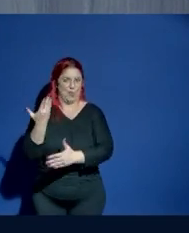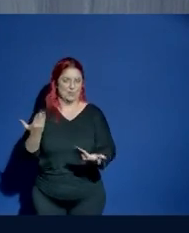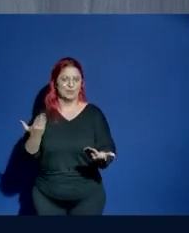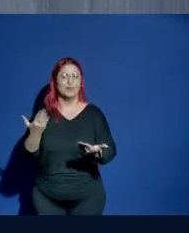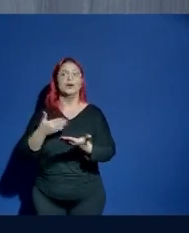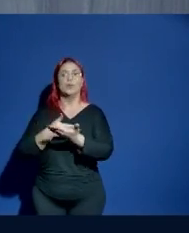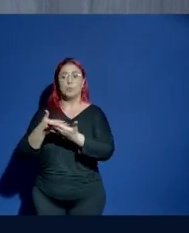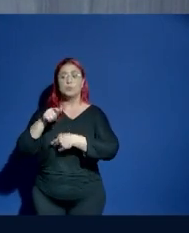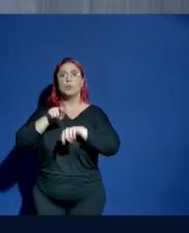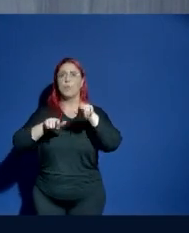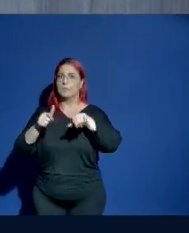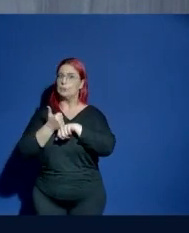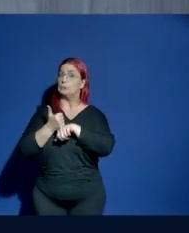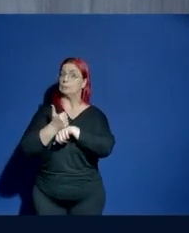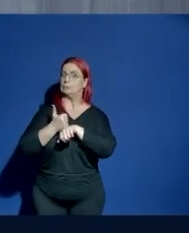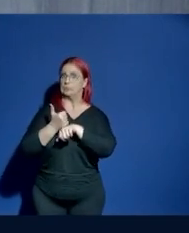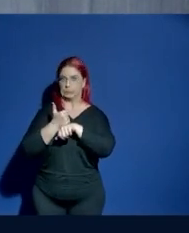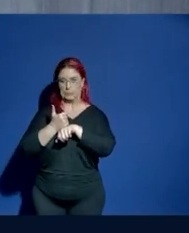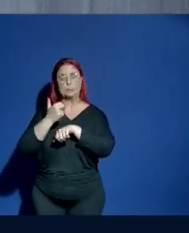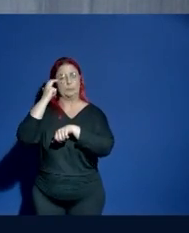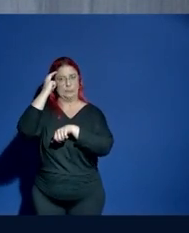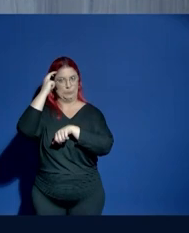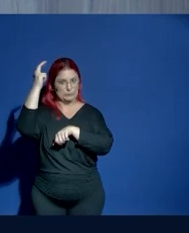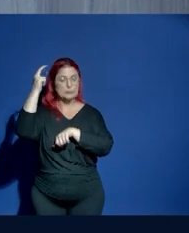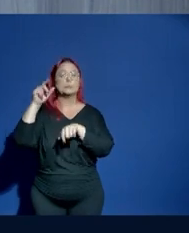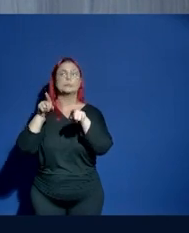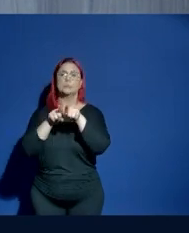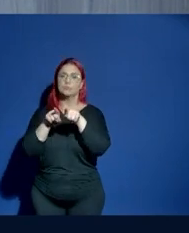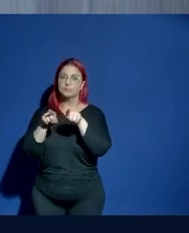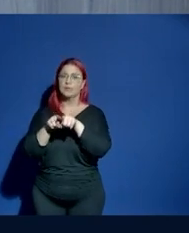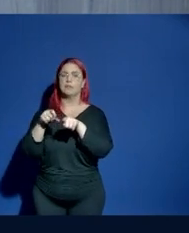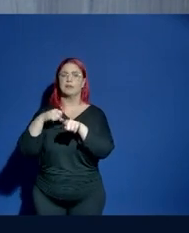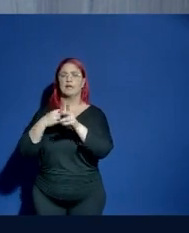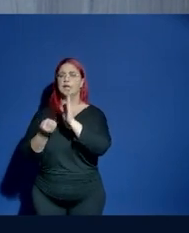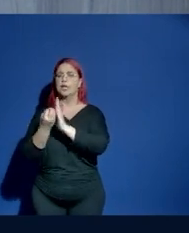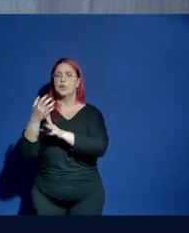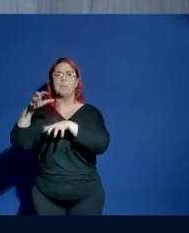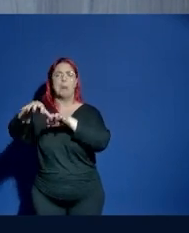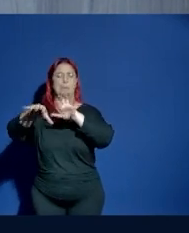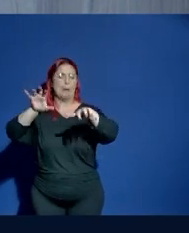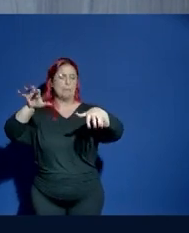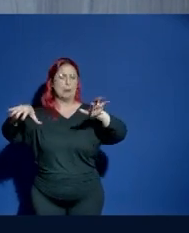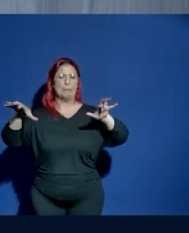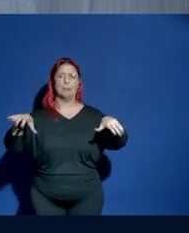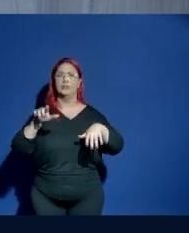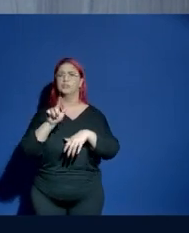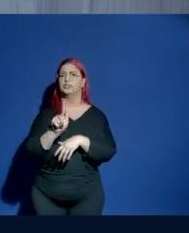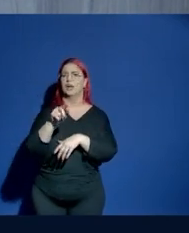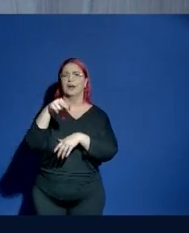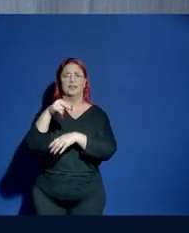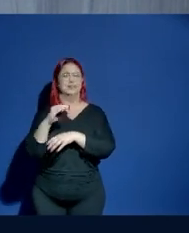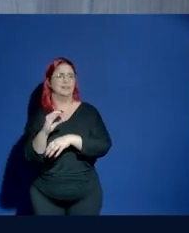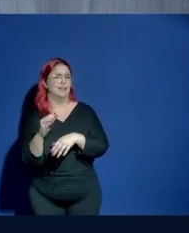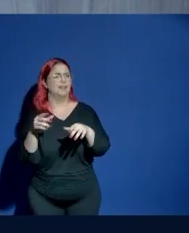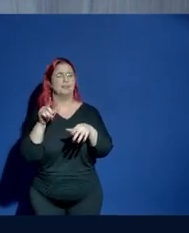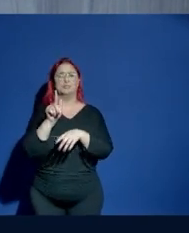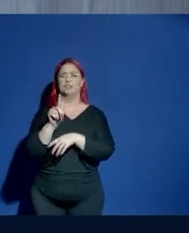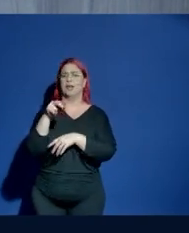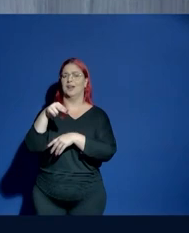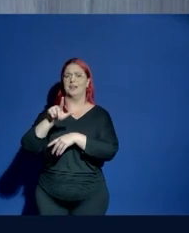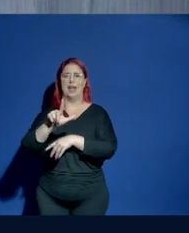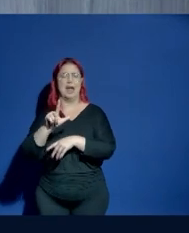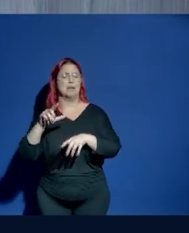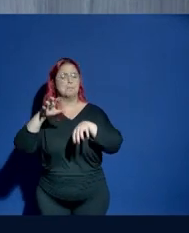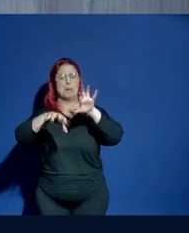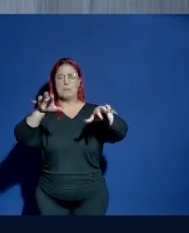formou com gente experiente gente que construiu Parque termelétrica ou planta de biometano GNC gnl estrutura de porte no